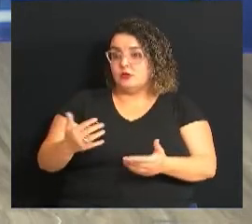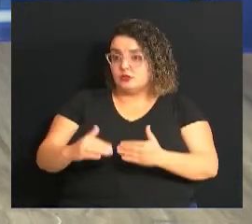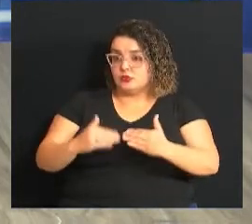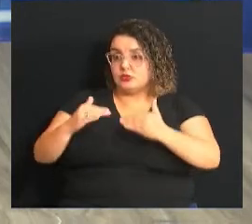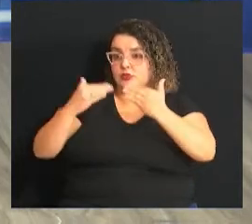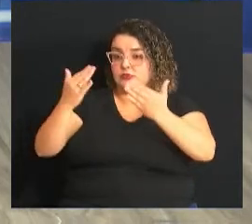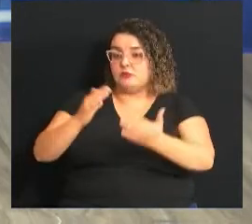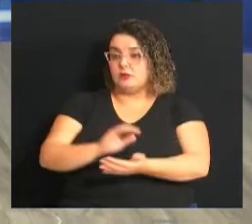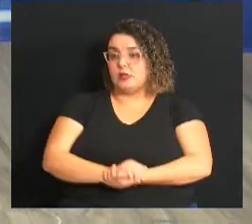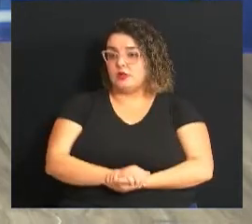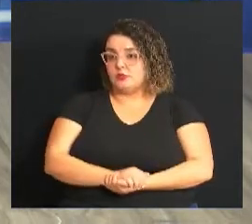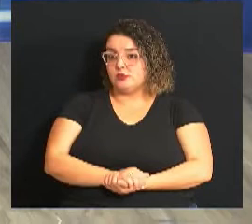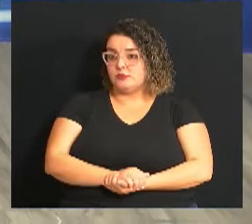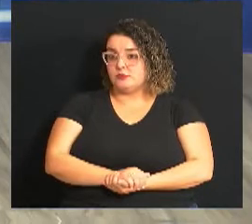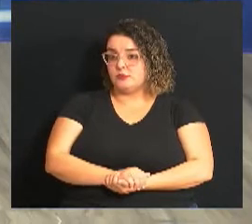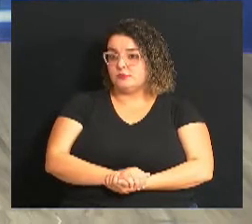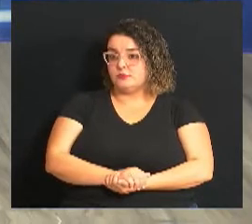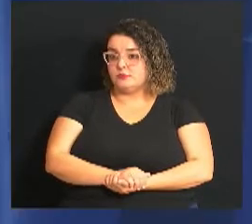desenvolvimento.